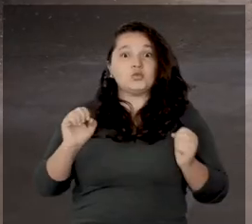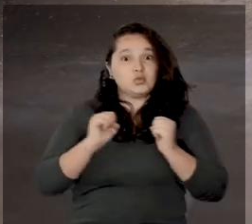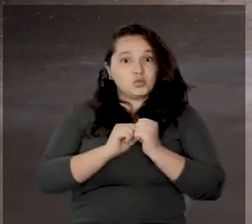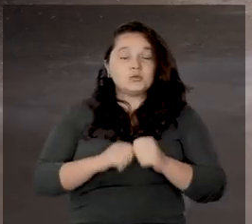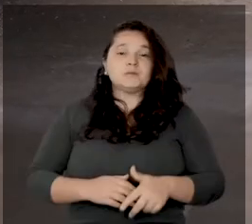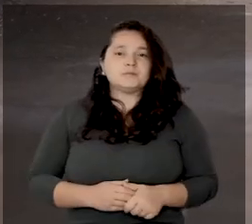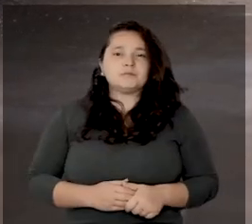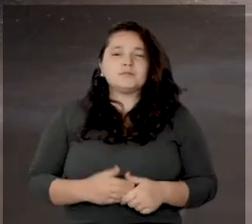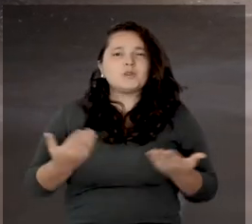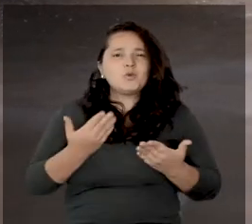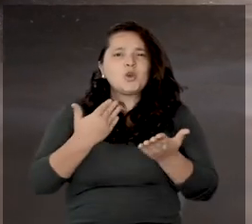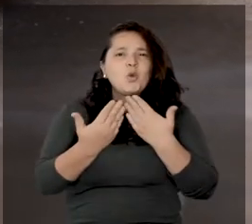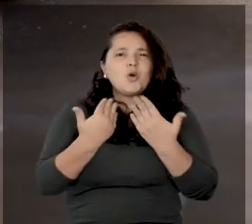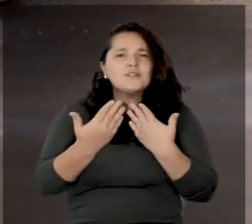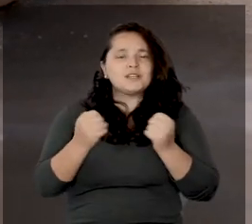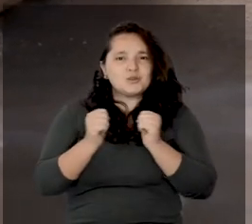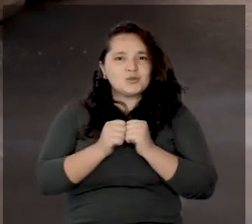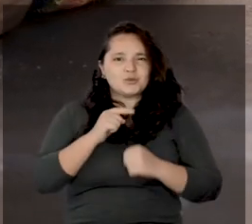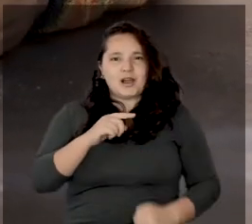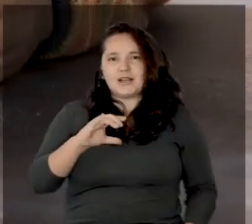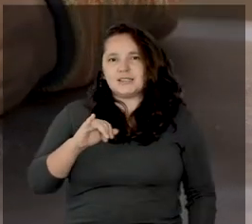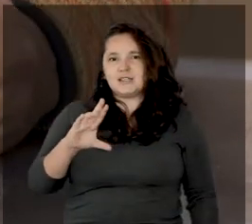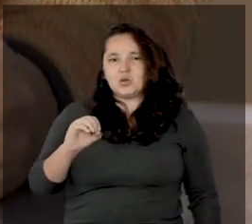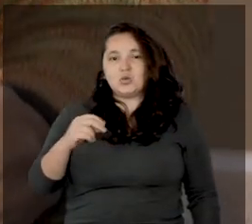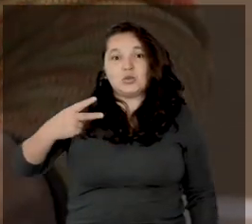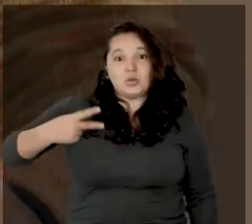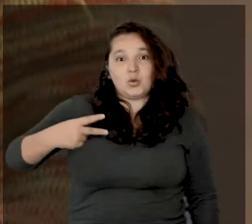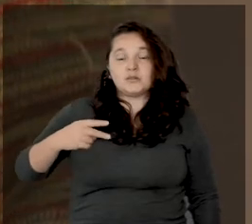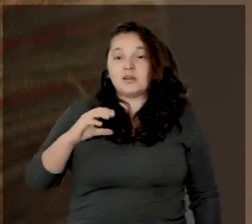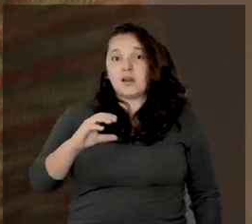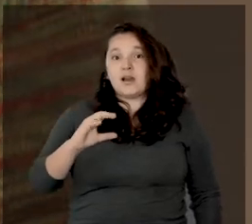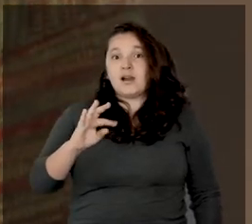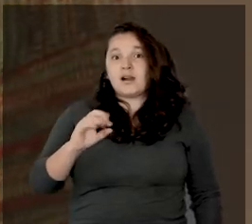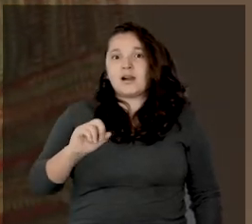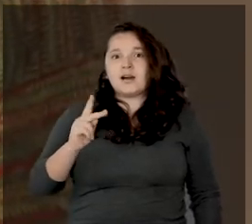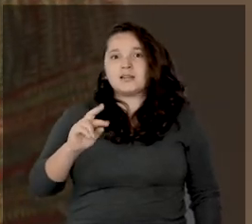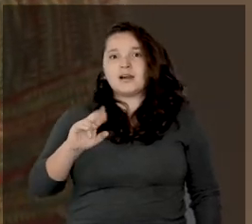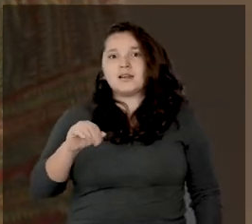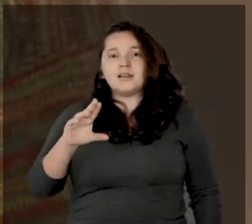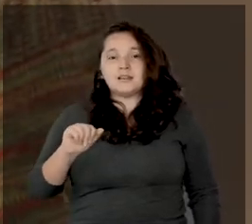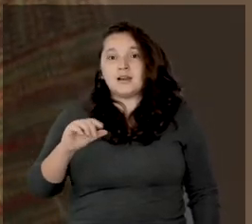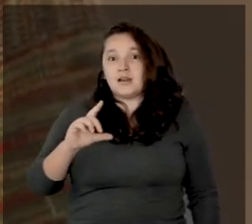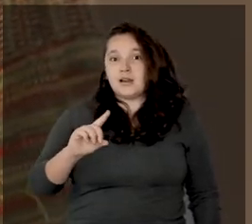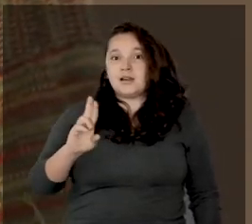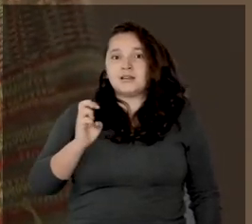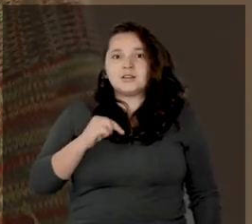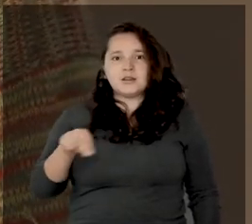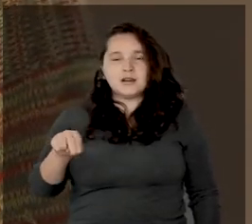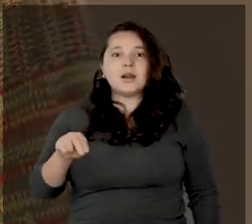Hoje, conversando mais cedo, inclusive, com o Círculo 2, a Catarina Duncan, que é a curadora agora desse ciclo,